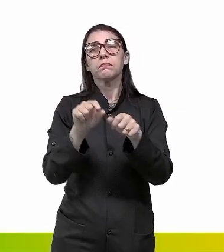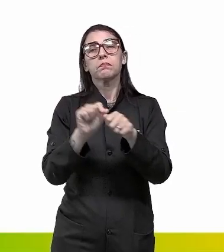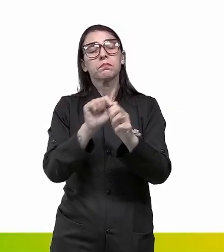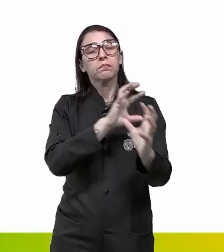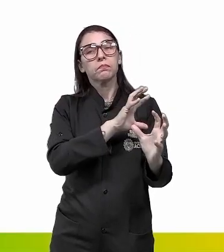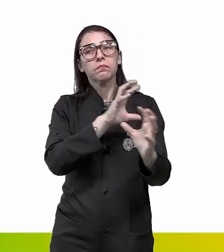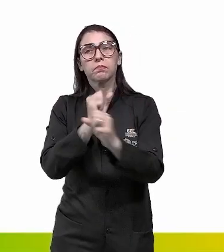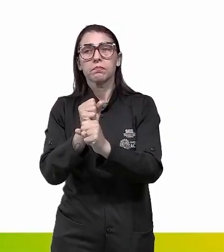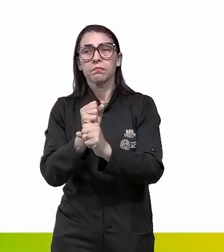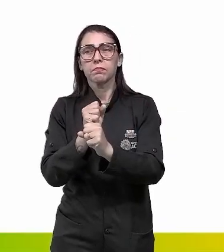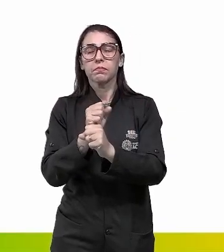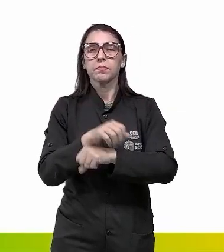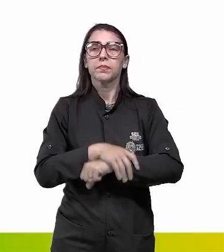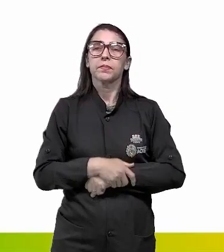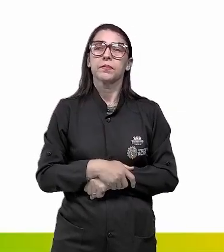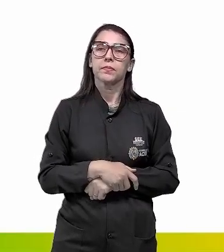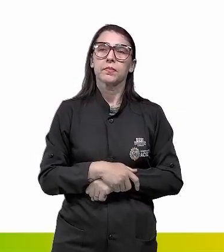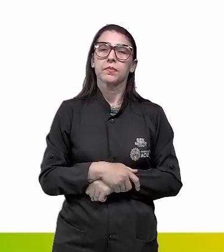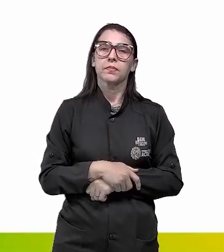conta.